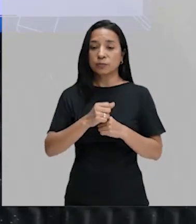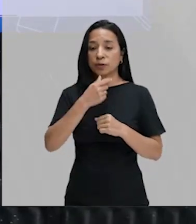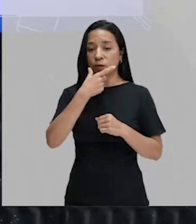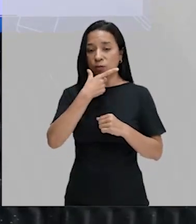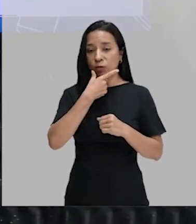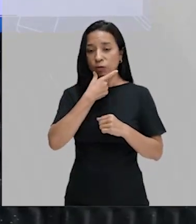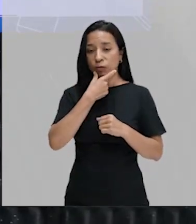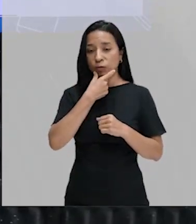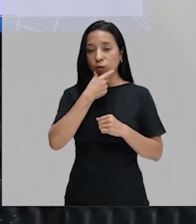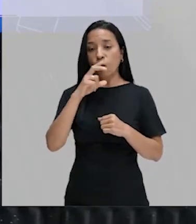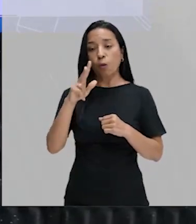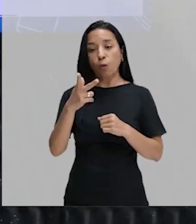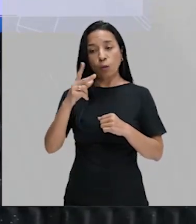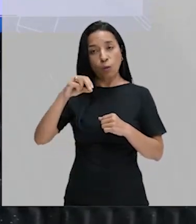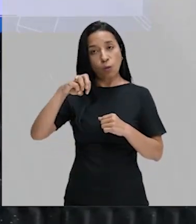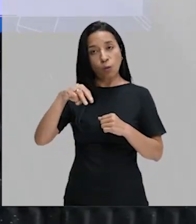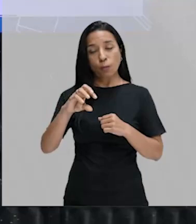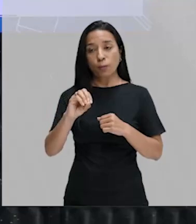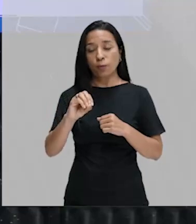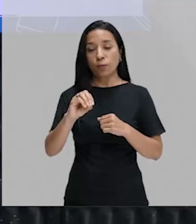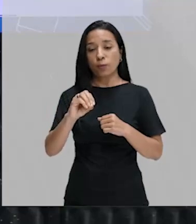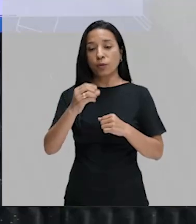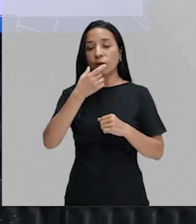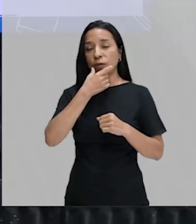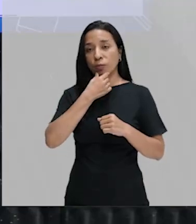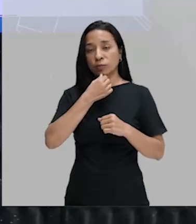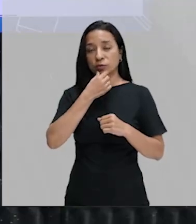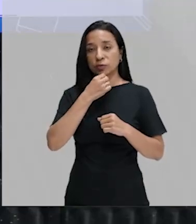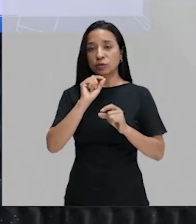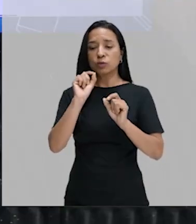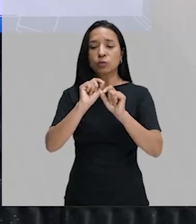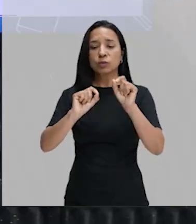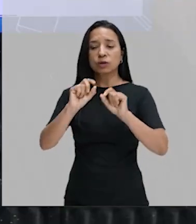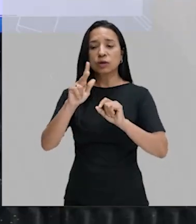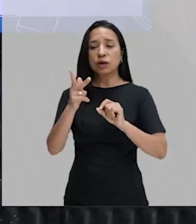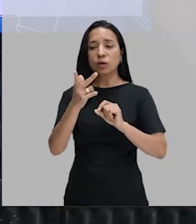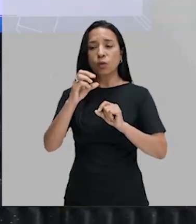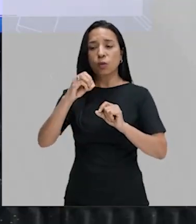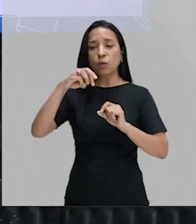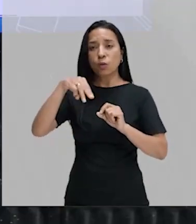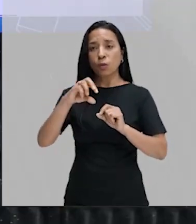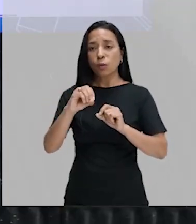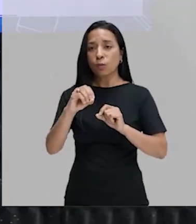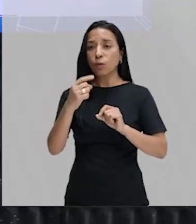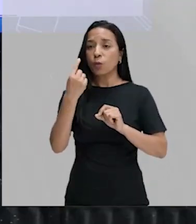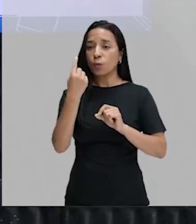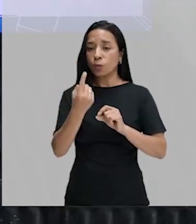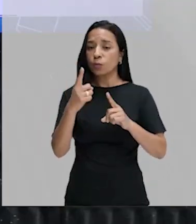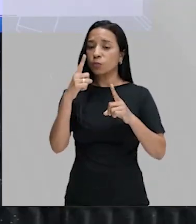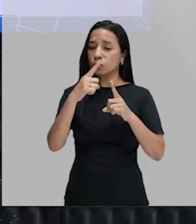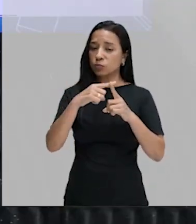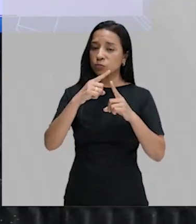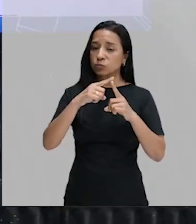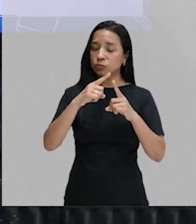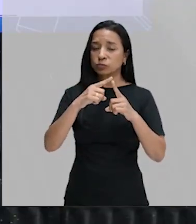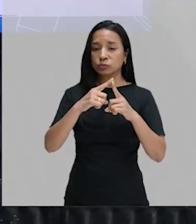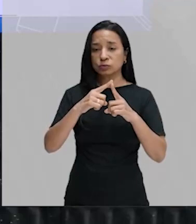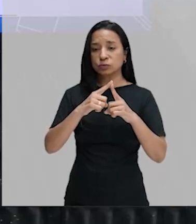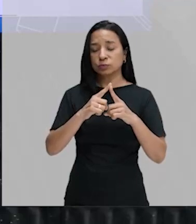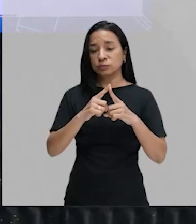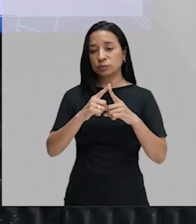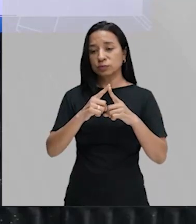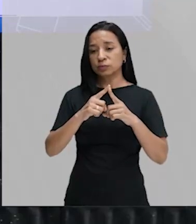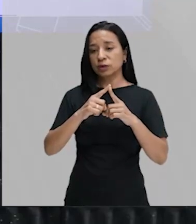sexo homogamético é o masculino. O que é homogamético? Só produz um tipo de gameta, que é o gameta que